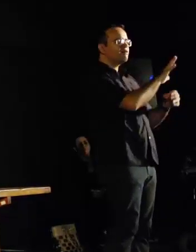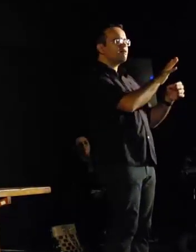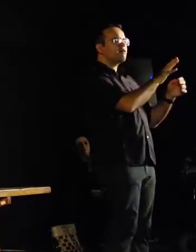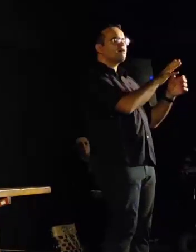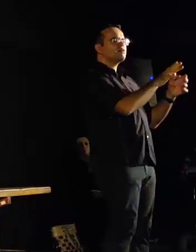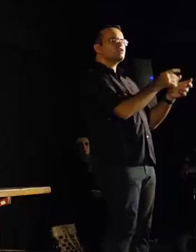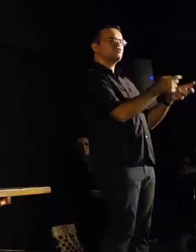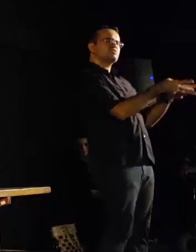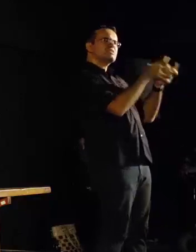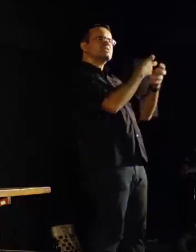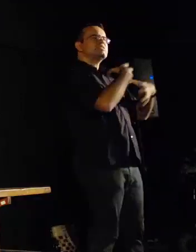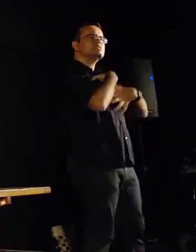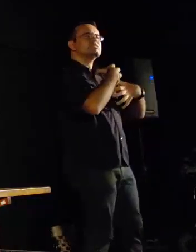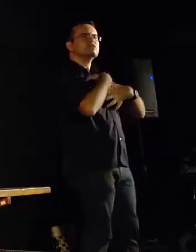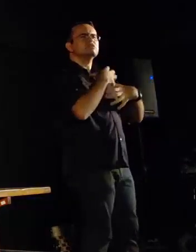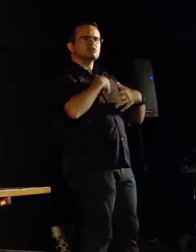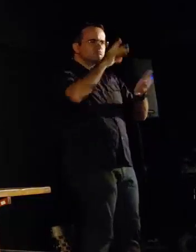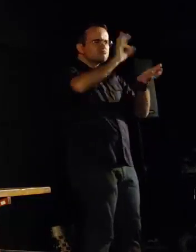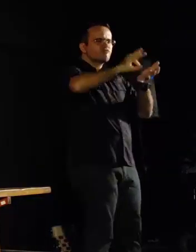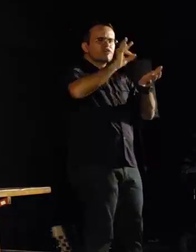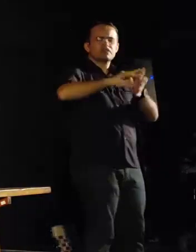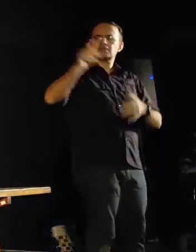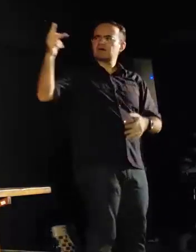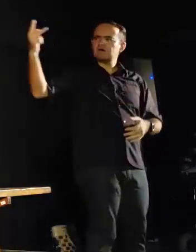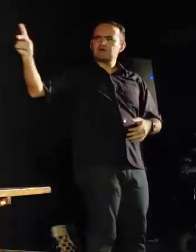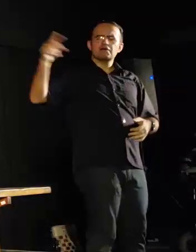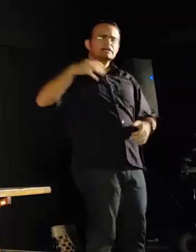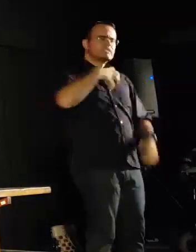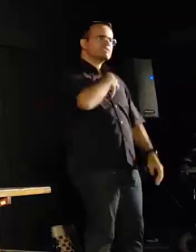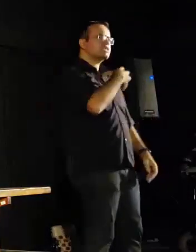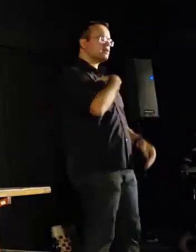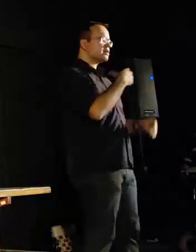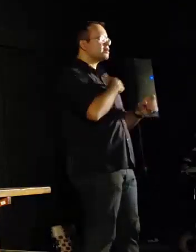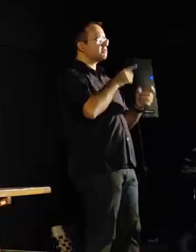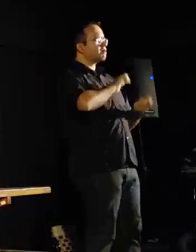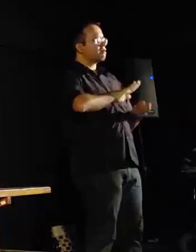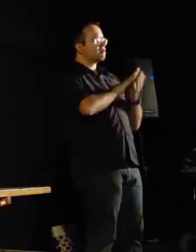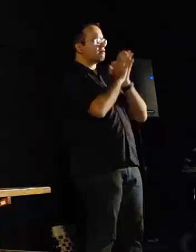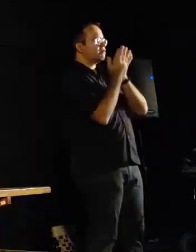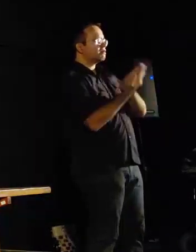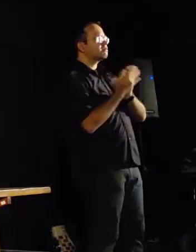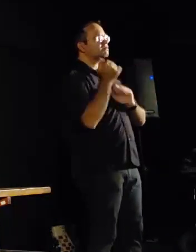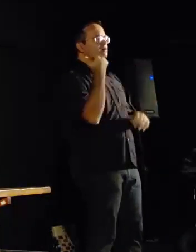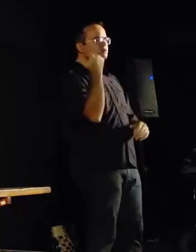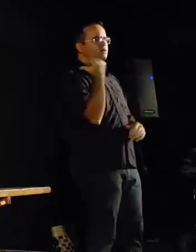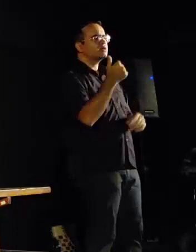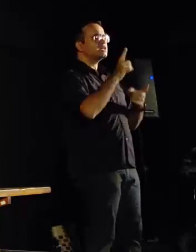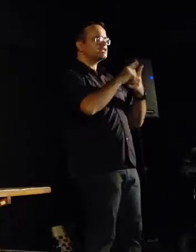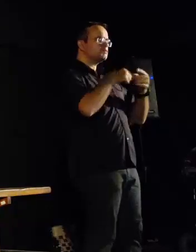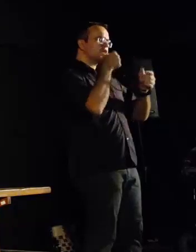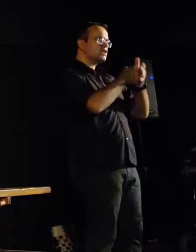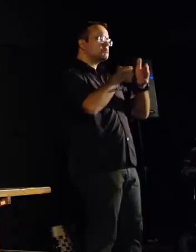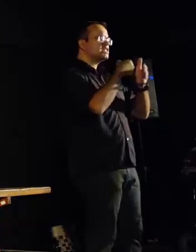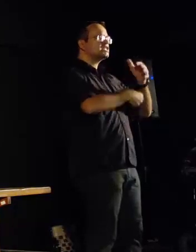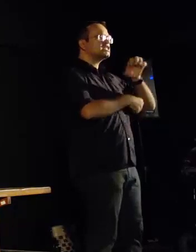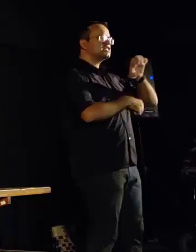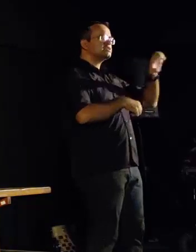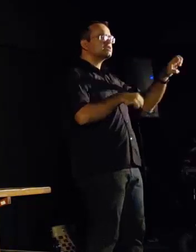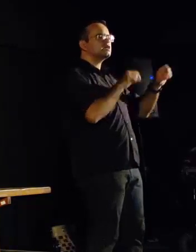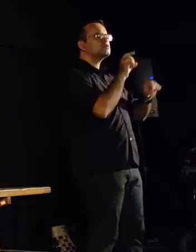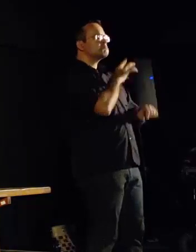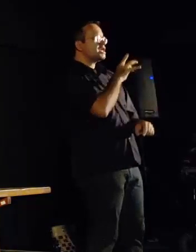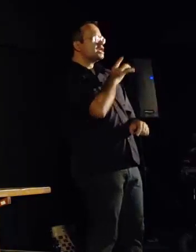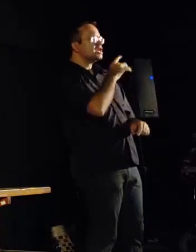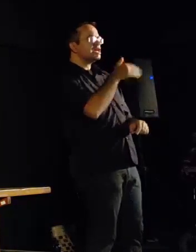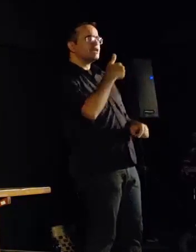tomou, e digo isso do meu lugar de transexual, mas também como uma militante de esquerda, era o medo do